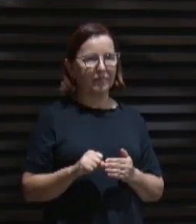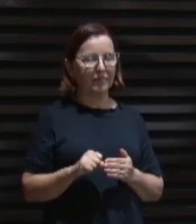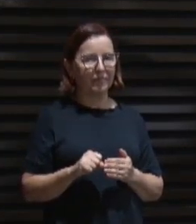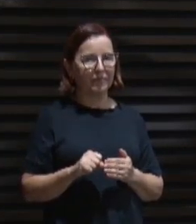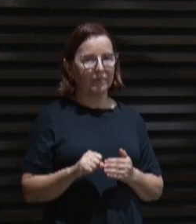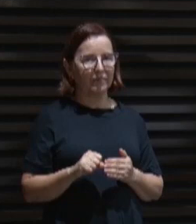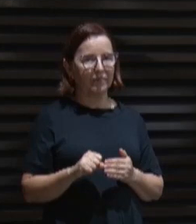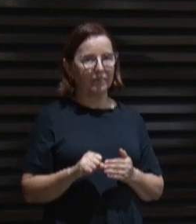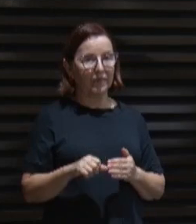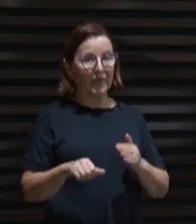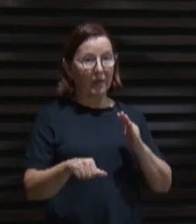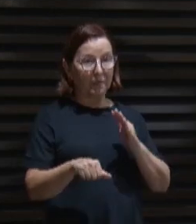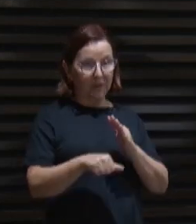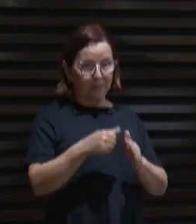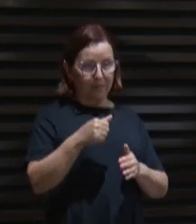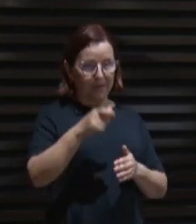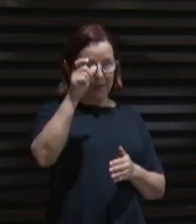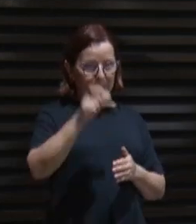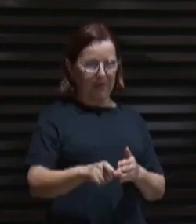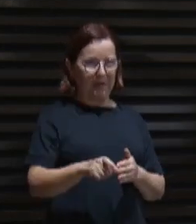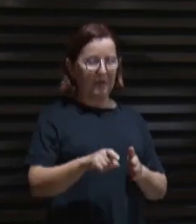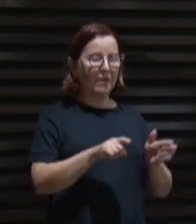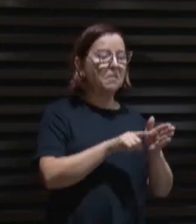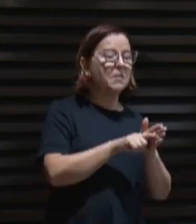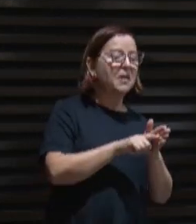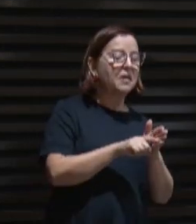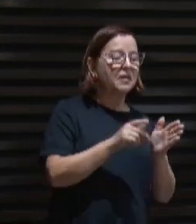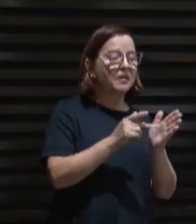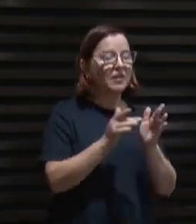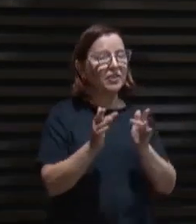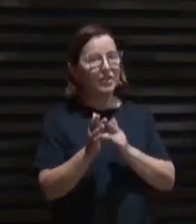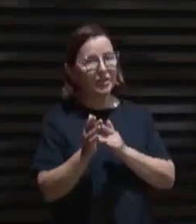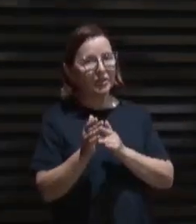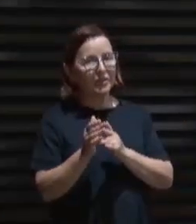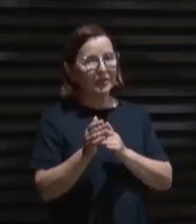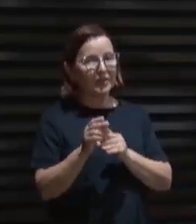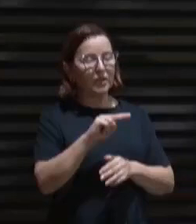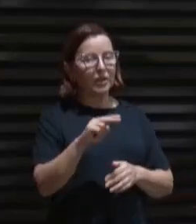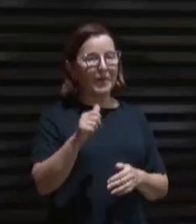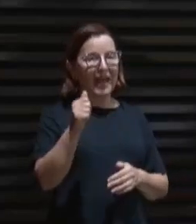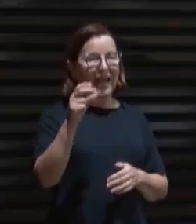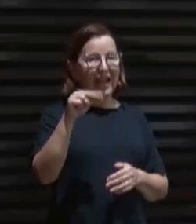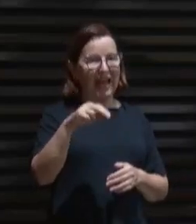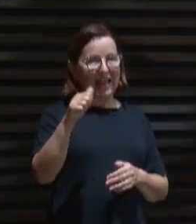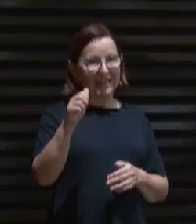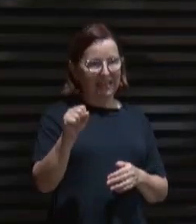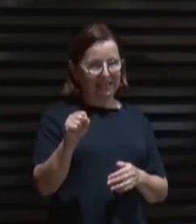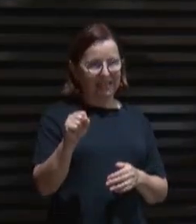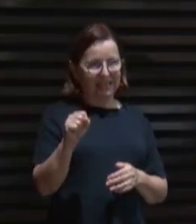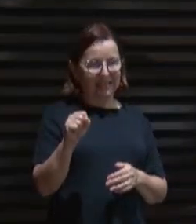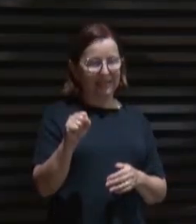de Jesus como falso profeta é o Anás, que era um que já tinha sido, eu falei dele domingo passado, e